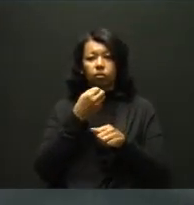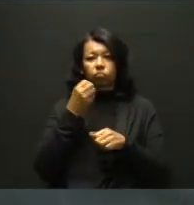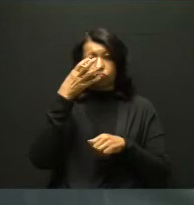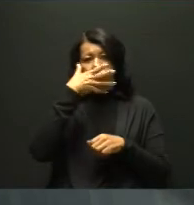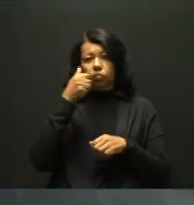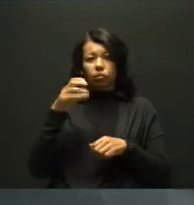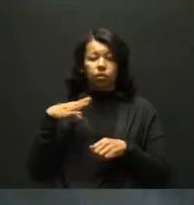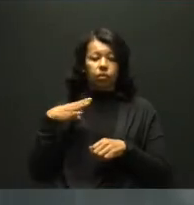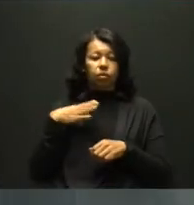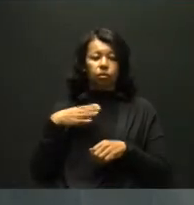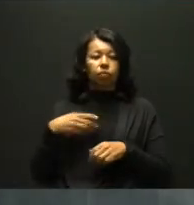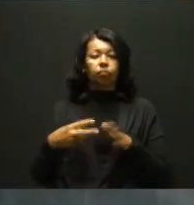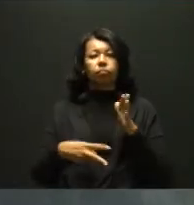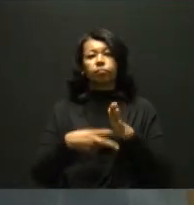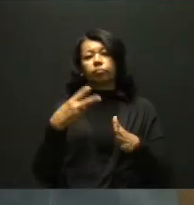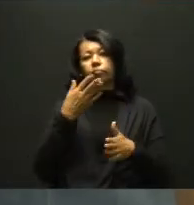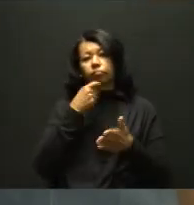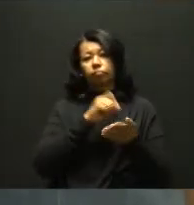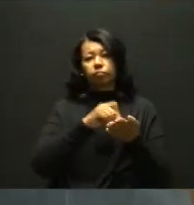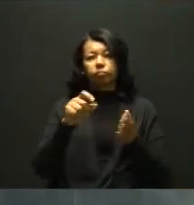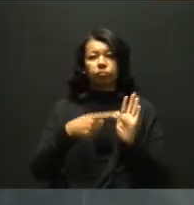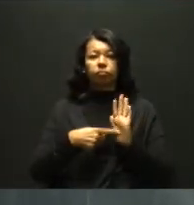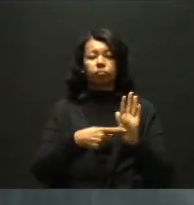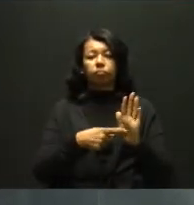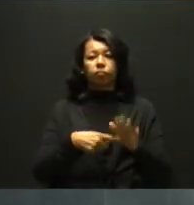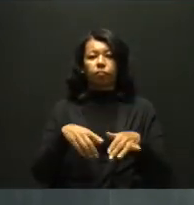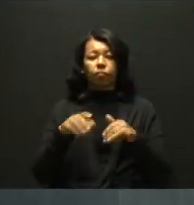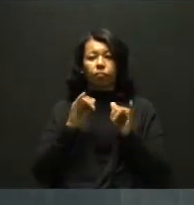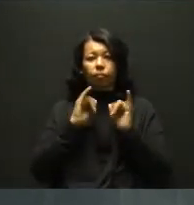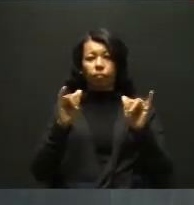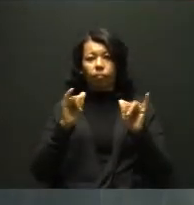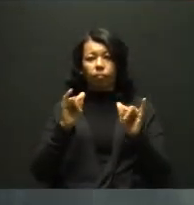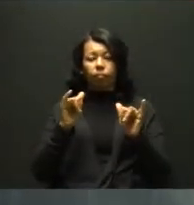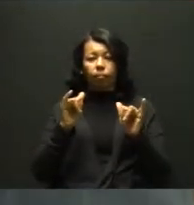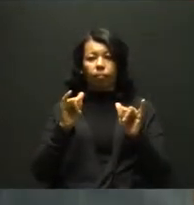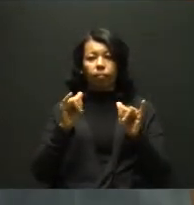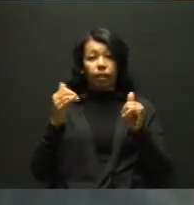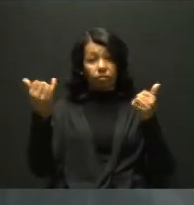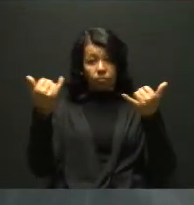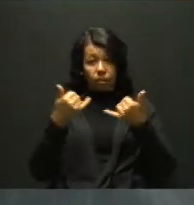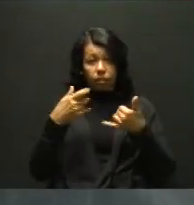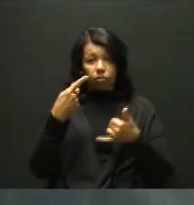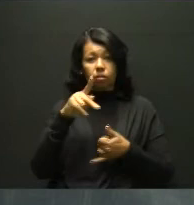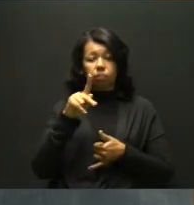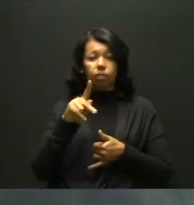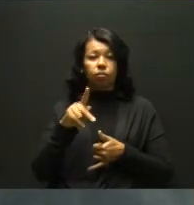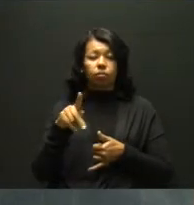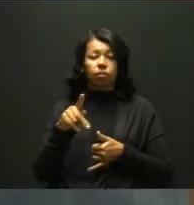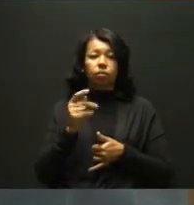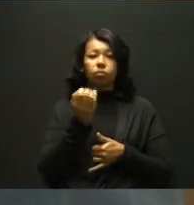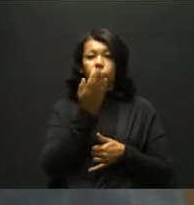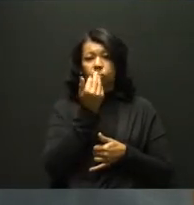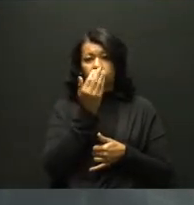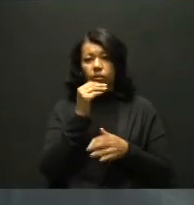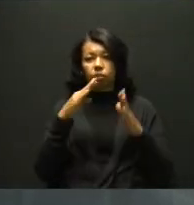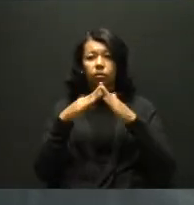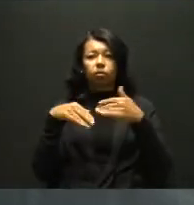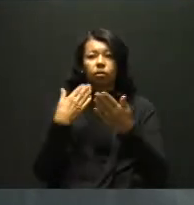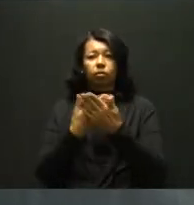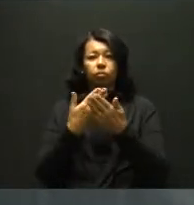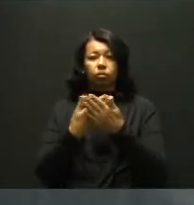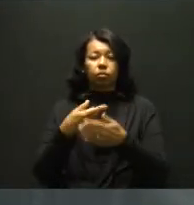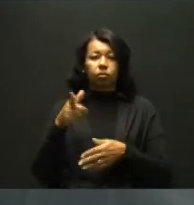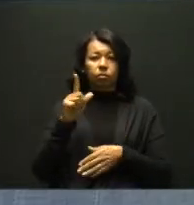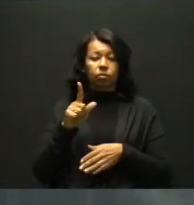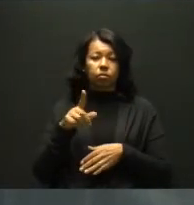às informações relacionadas à merenda escolar antes era atribuída